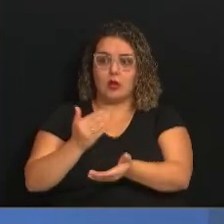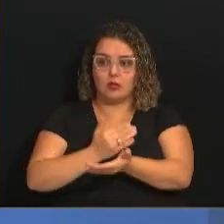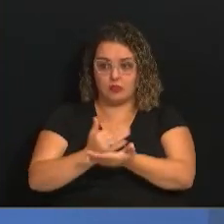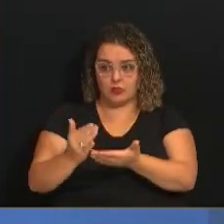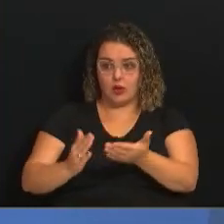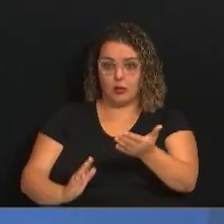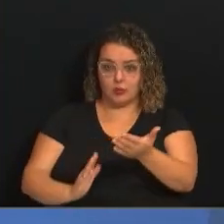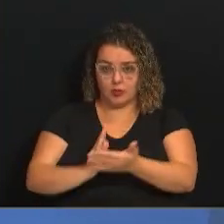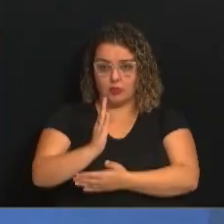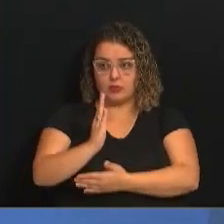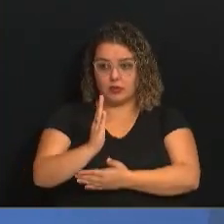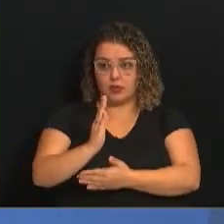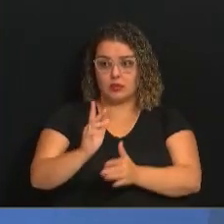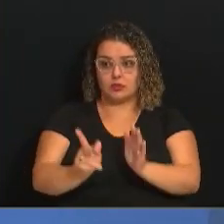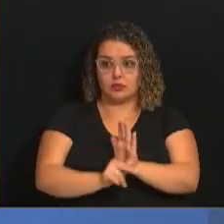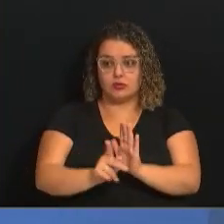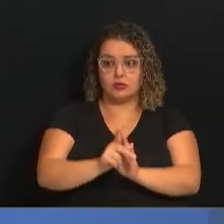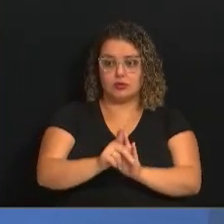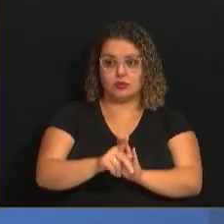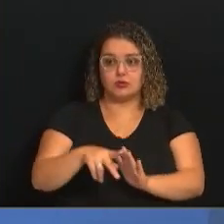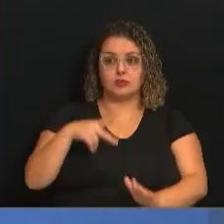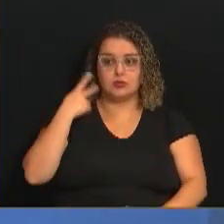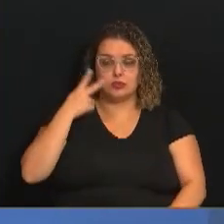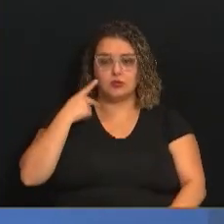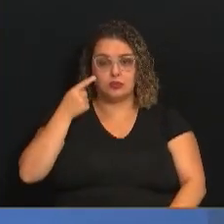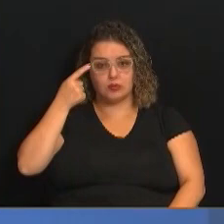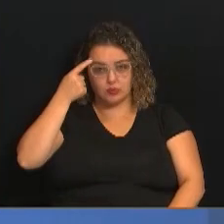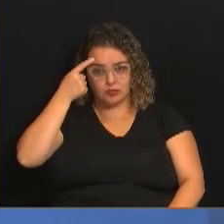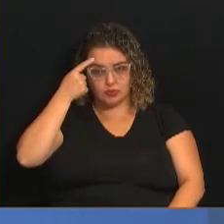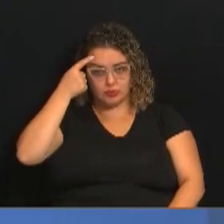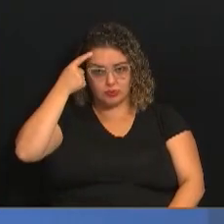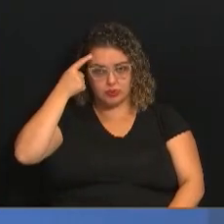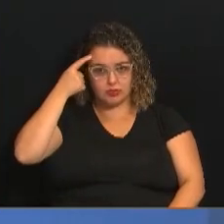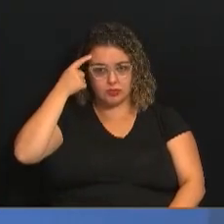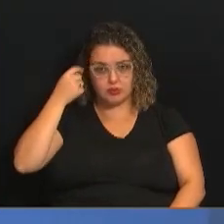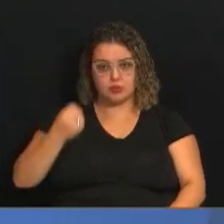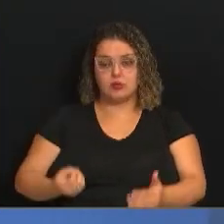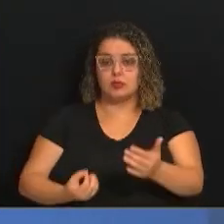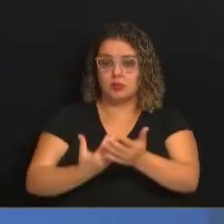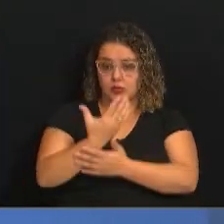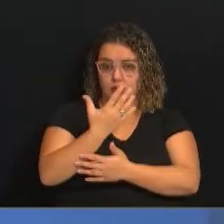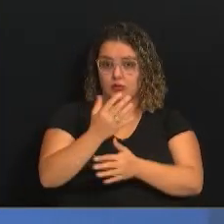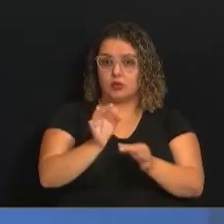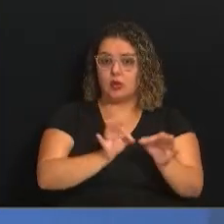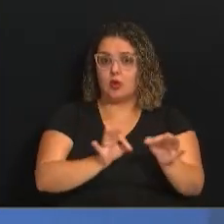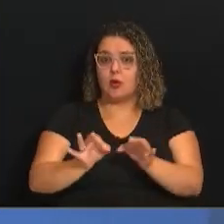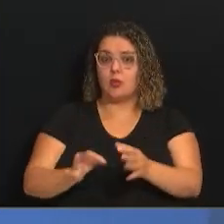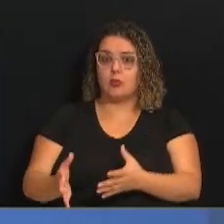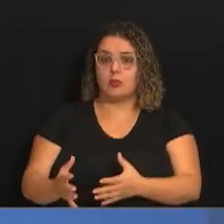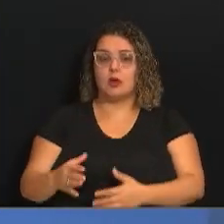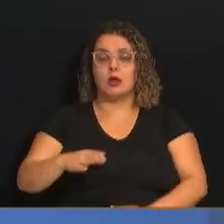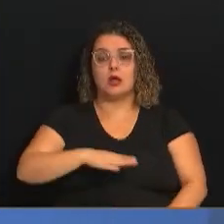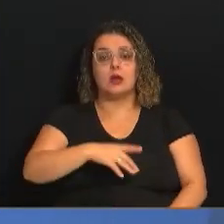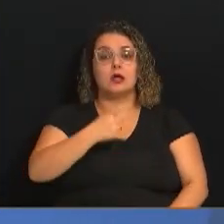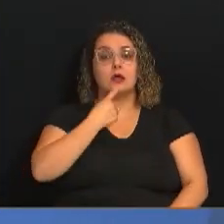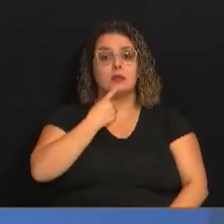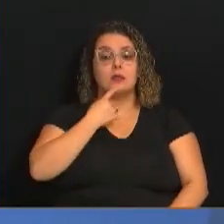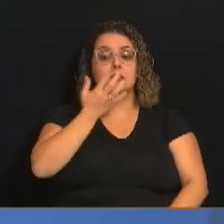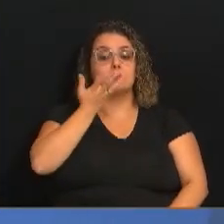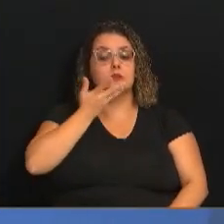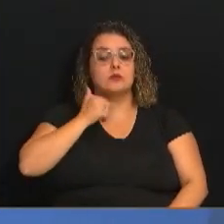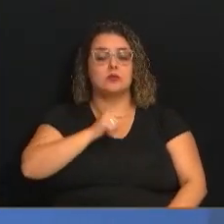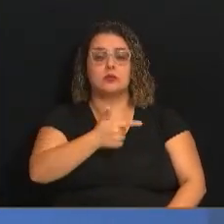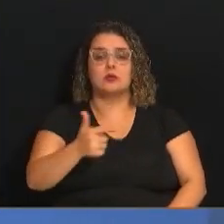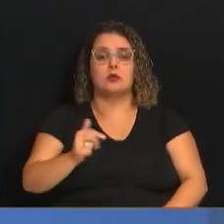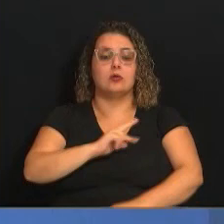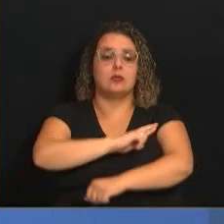o projeto de lei de autoria da vereadora Paola Miguel, que cria o programa Campinas por uma Infância Sem Racismo.